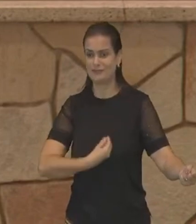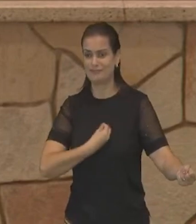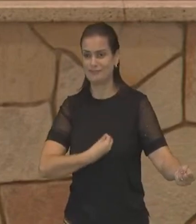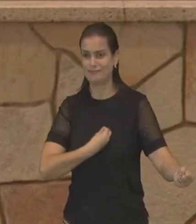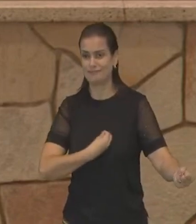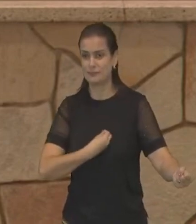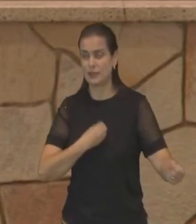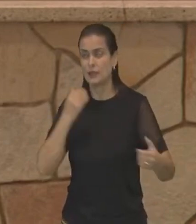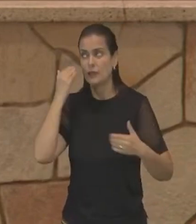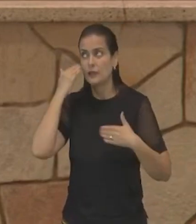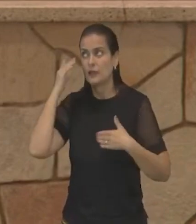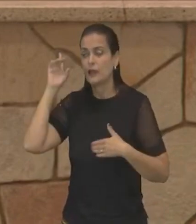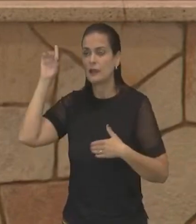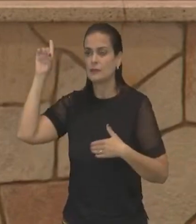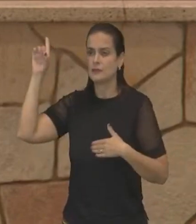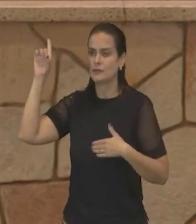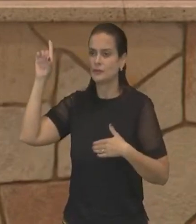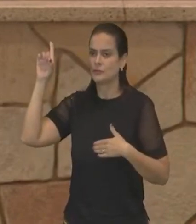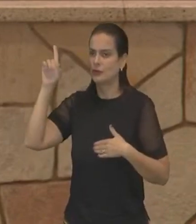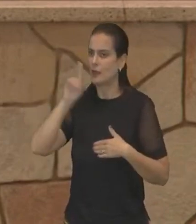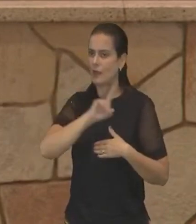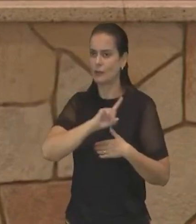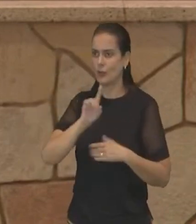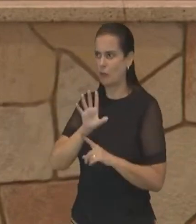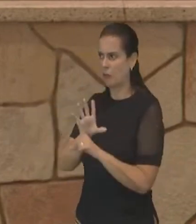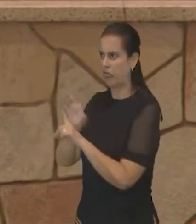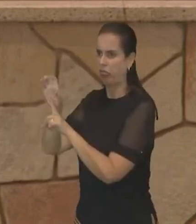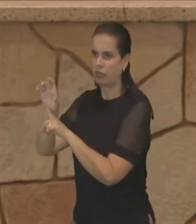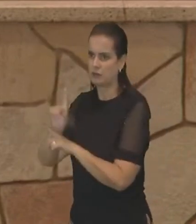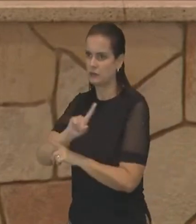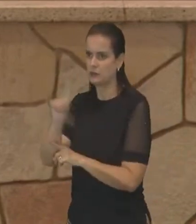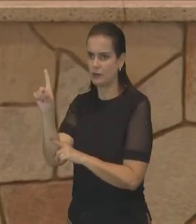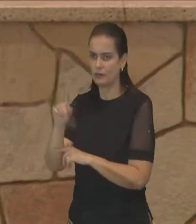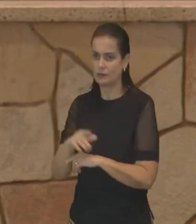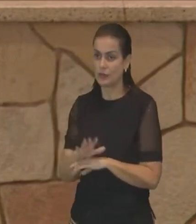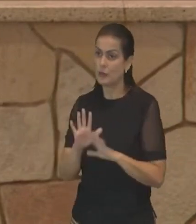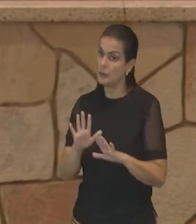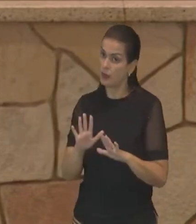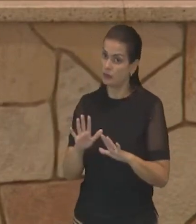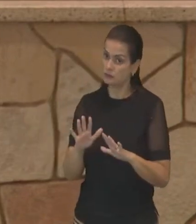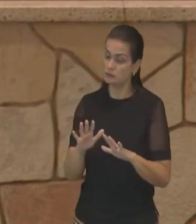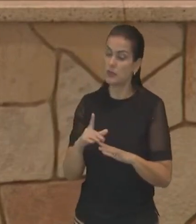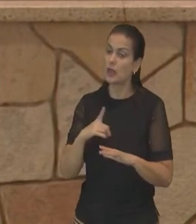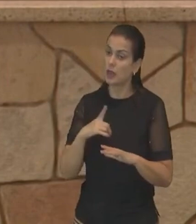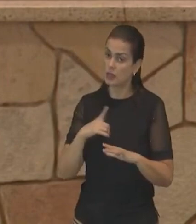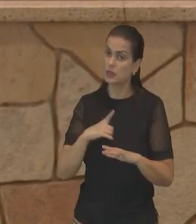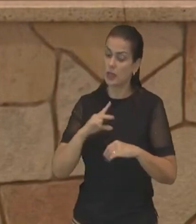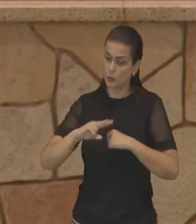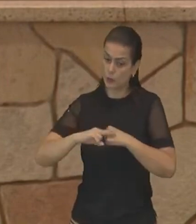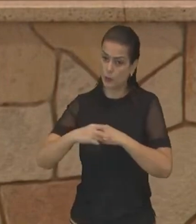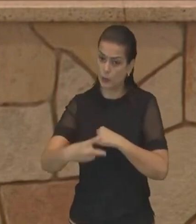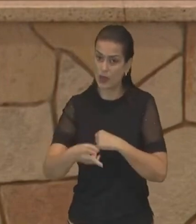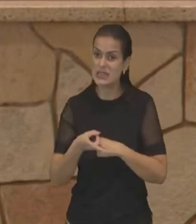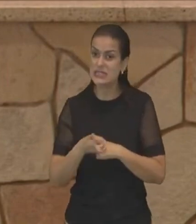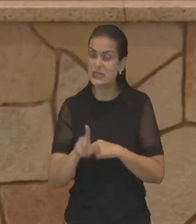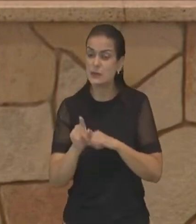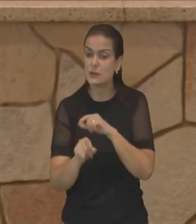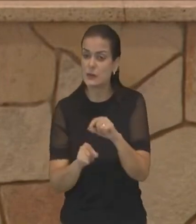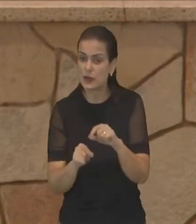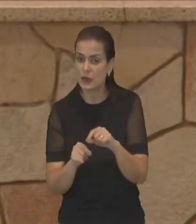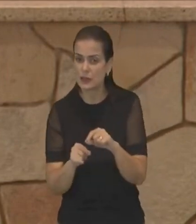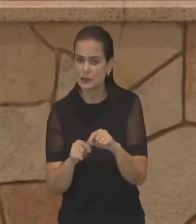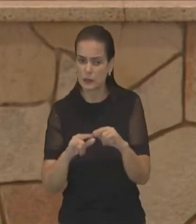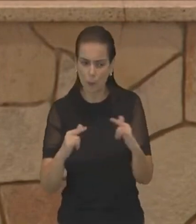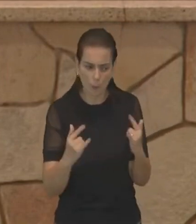Graças a Deus, eu não fui falar irado. Agora, algumas implicações importantes aqui, queridos. Todas as vezes que damos vazão à